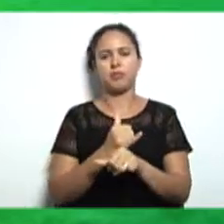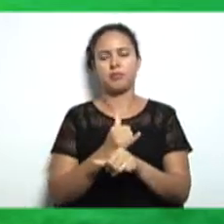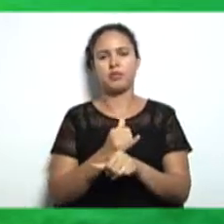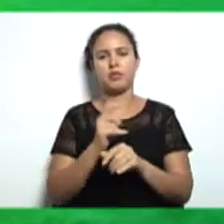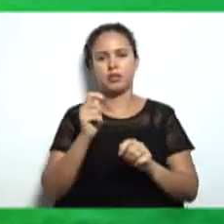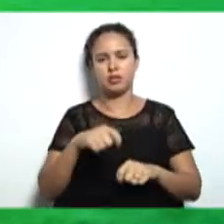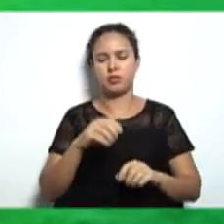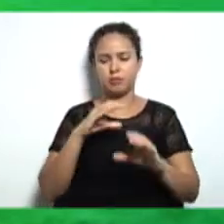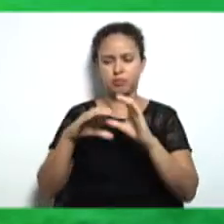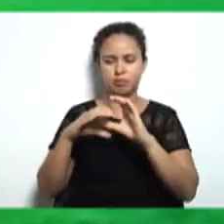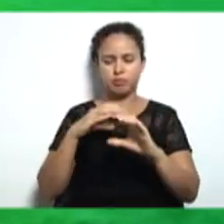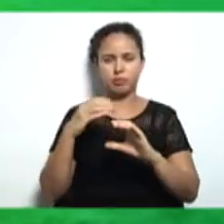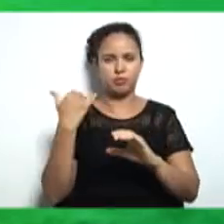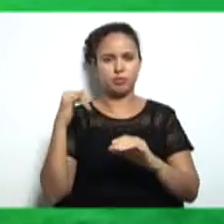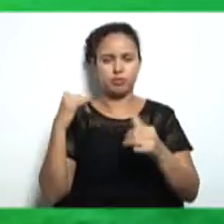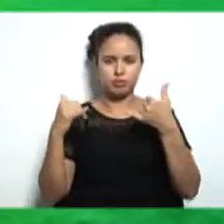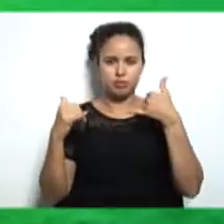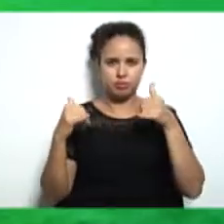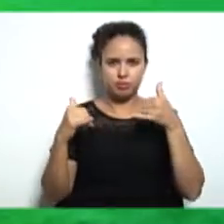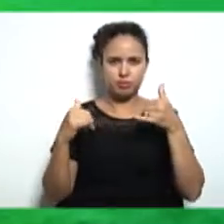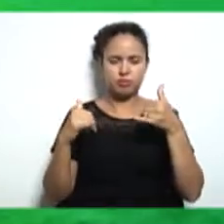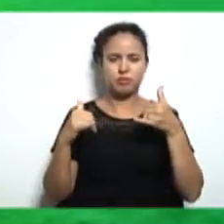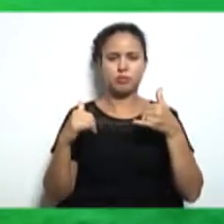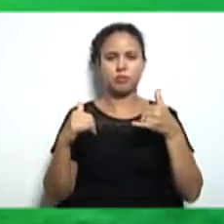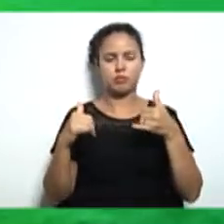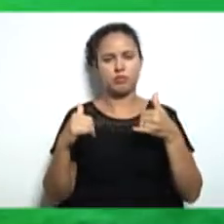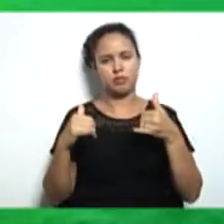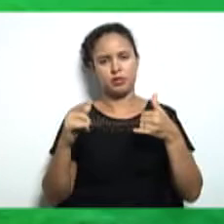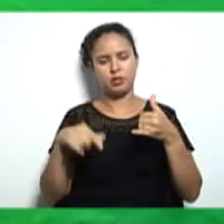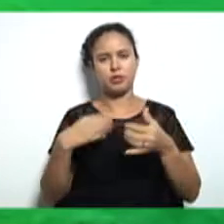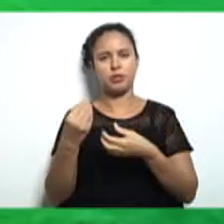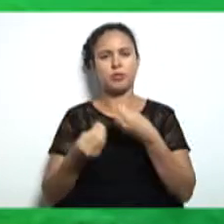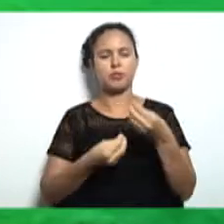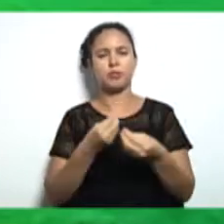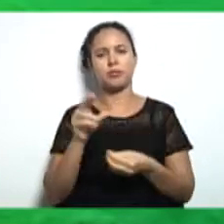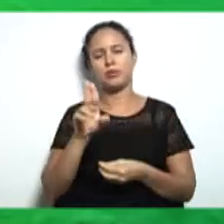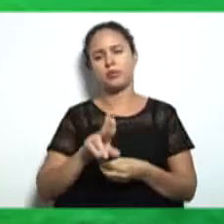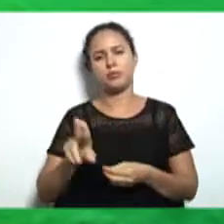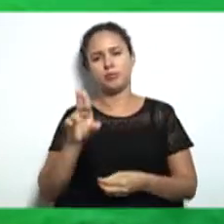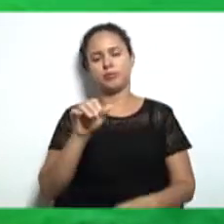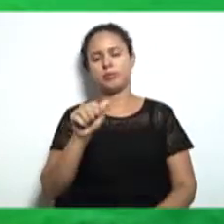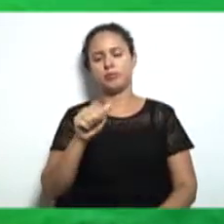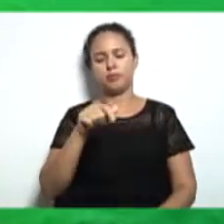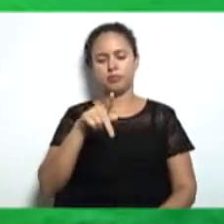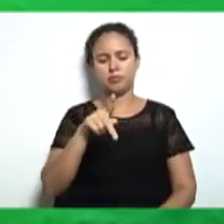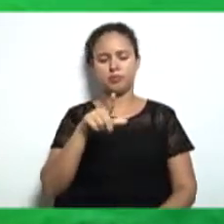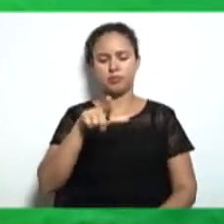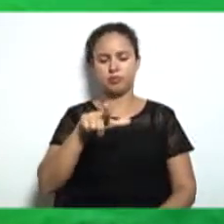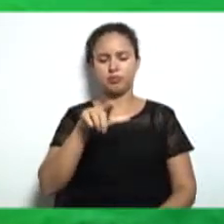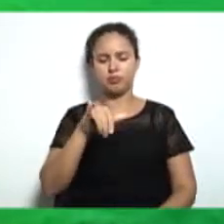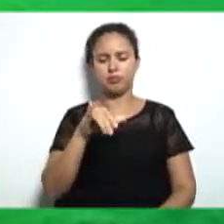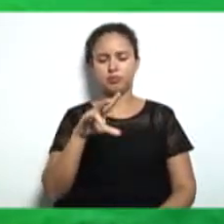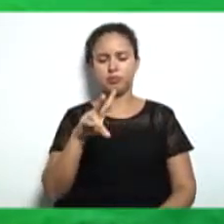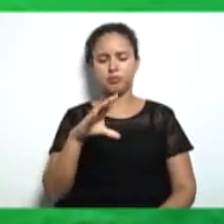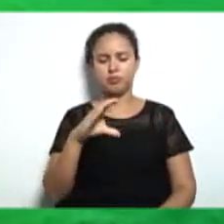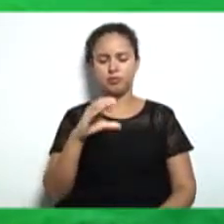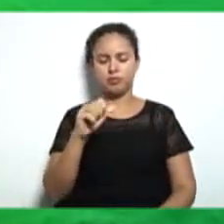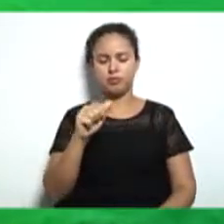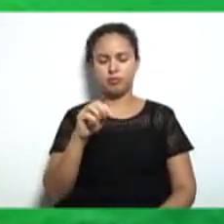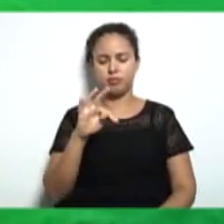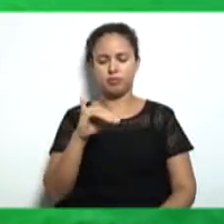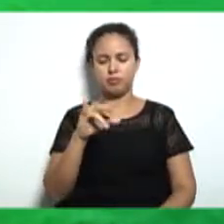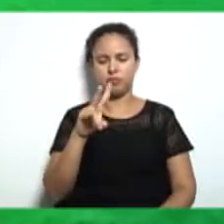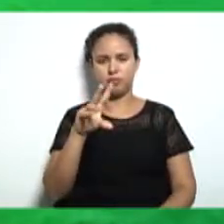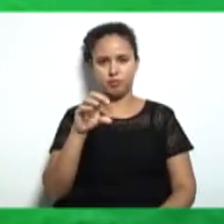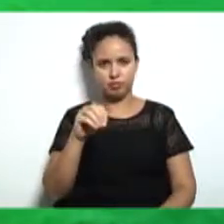se comunicar com outro celular. E isso, através do aplicativo, ele ia disseminar a informação e